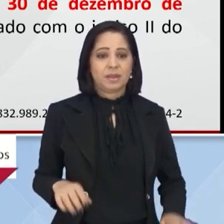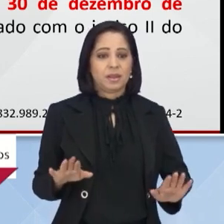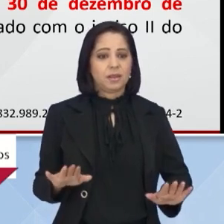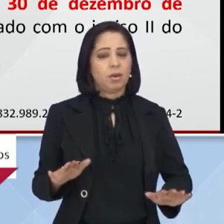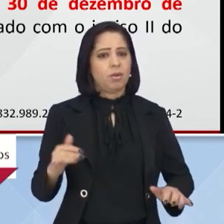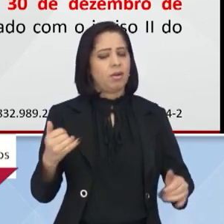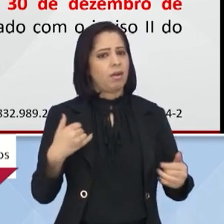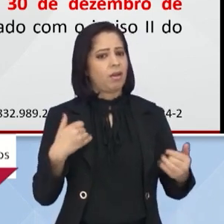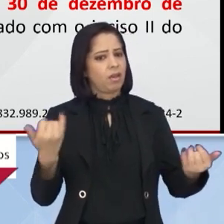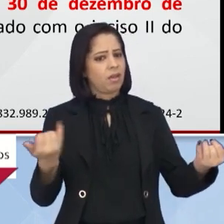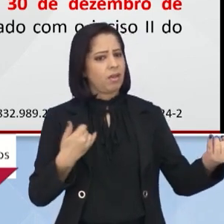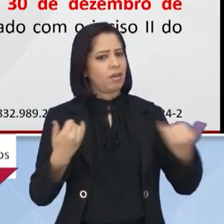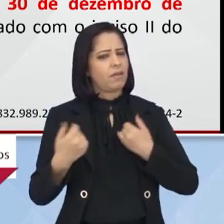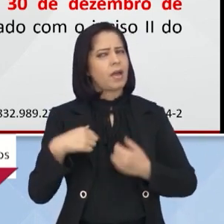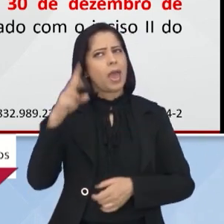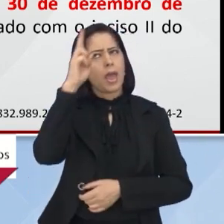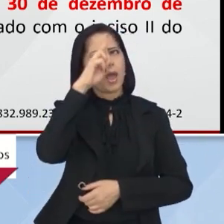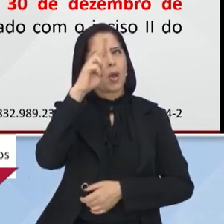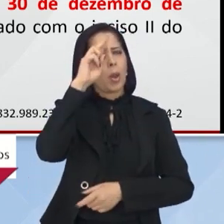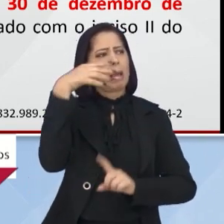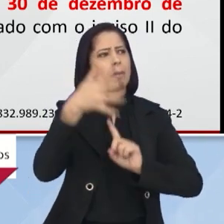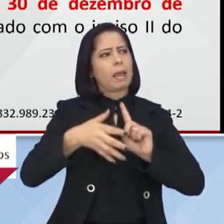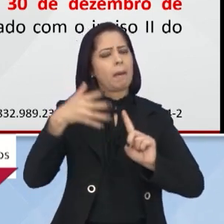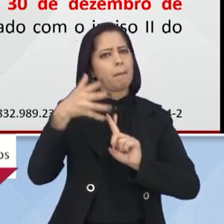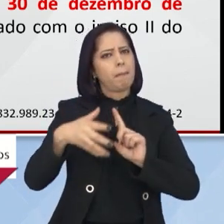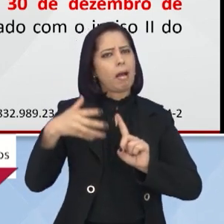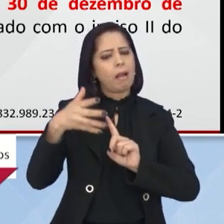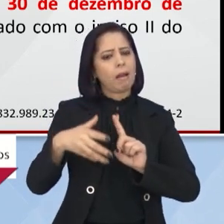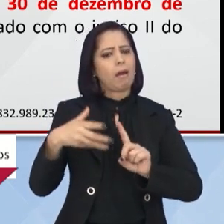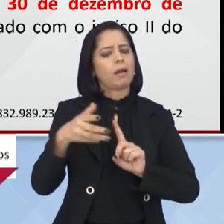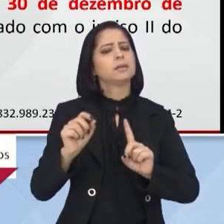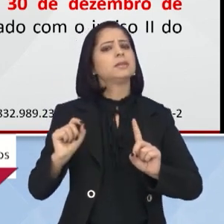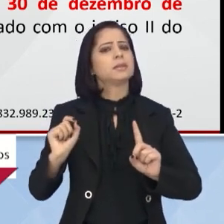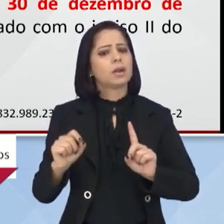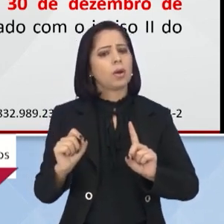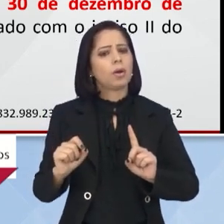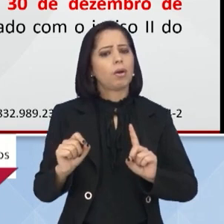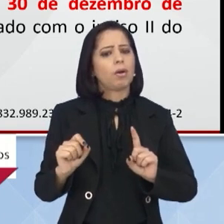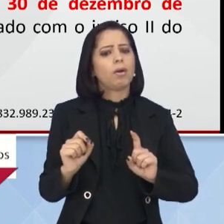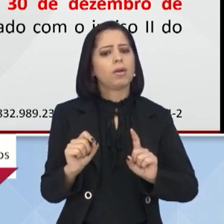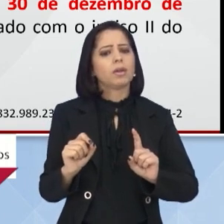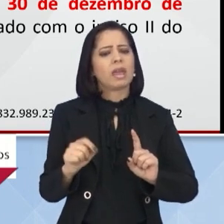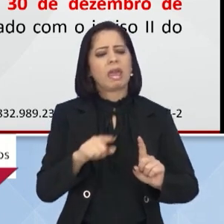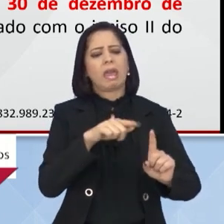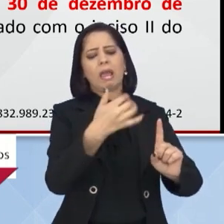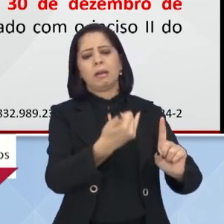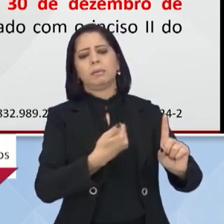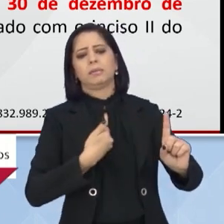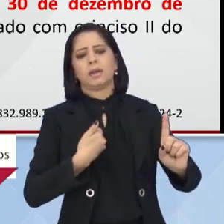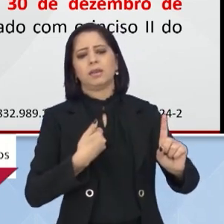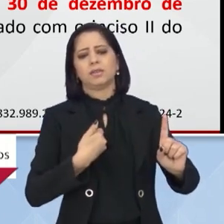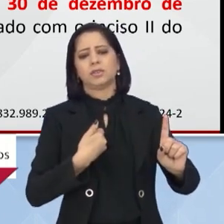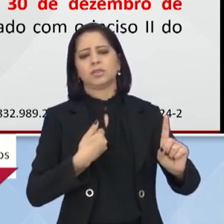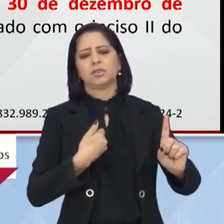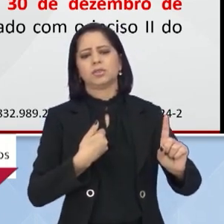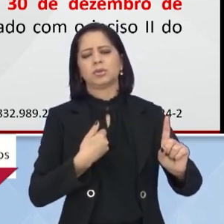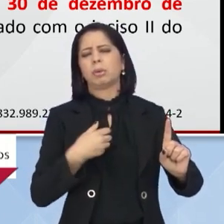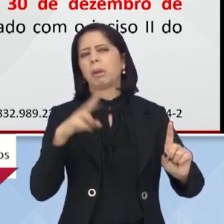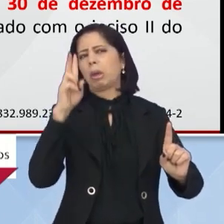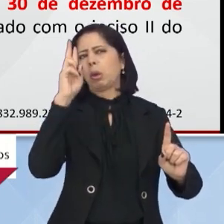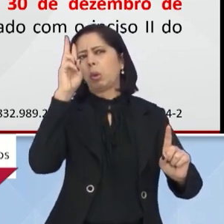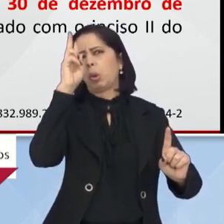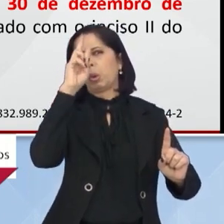notícias Eu me recordo muito bem da palestra do Dr Anastasia eh de que ele ele até me disse o nome do do doutrinador mas eu não me